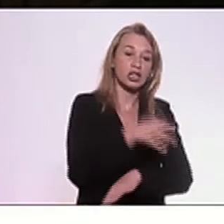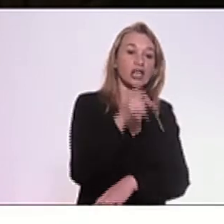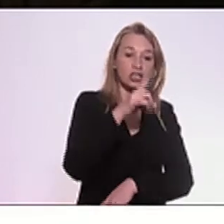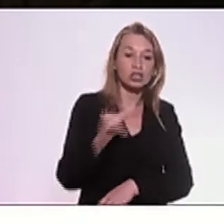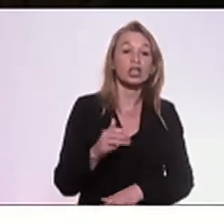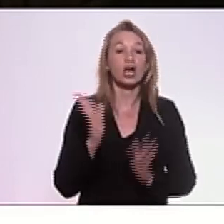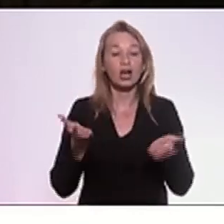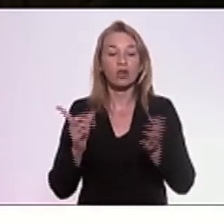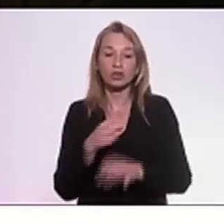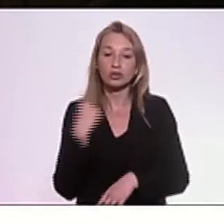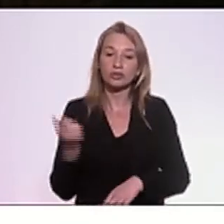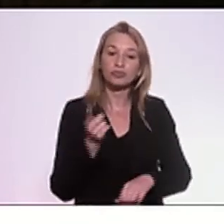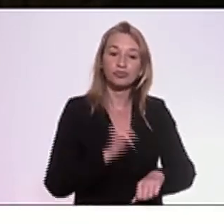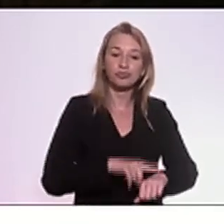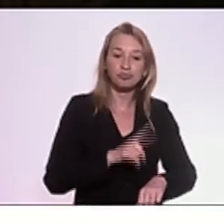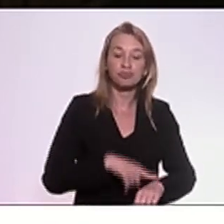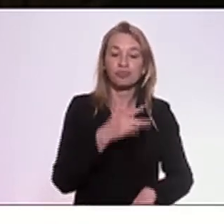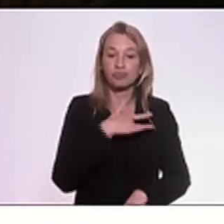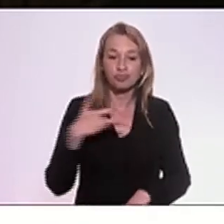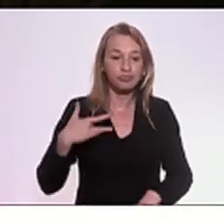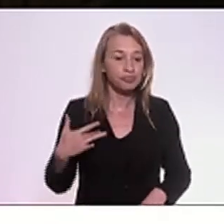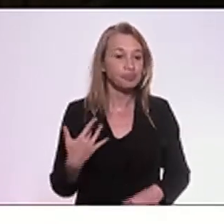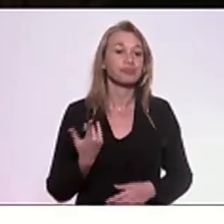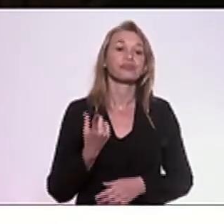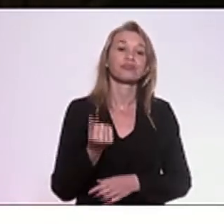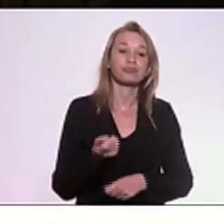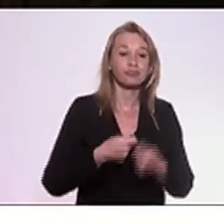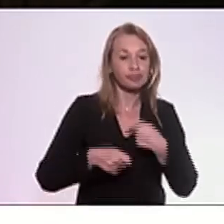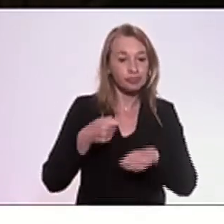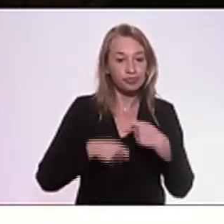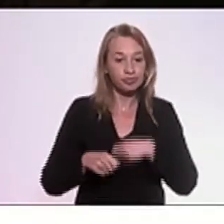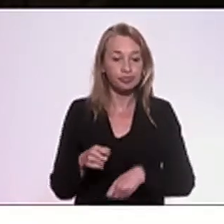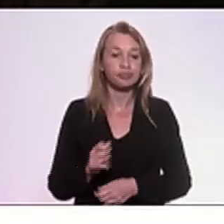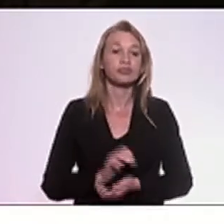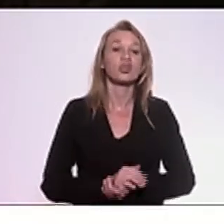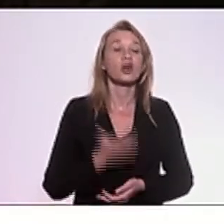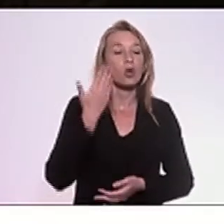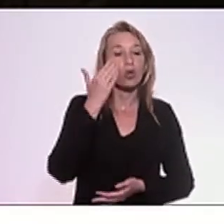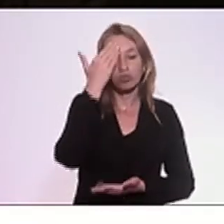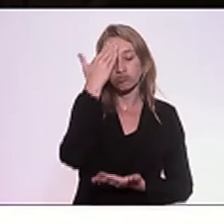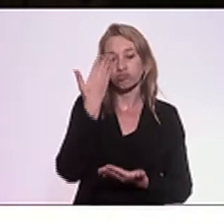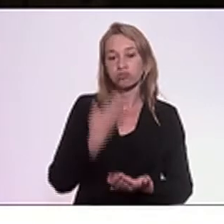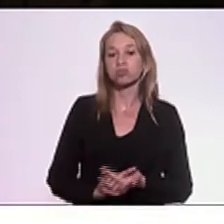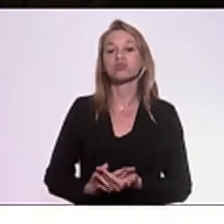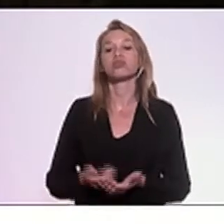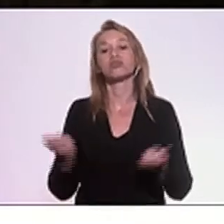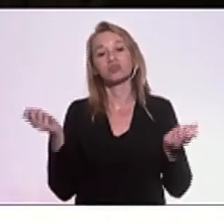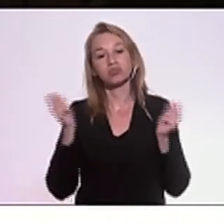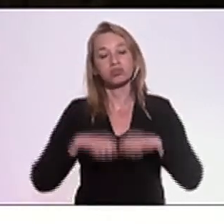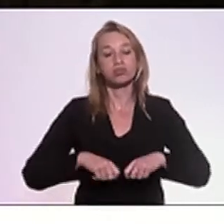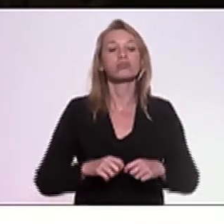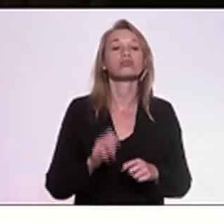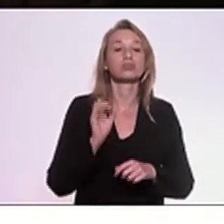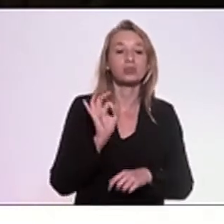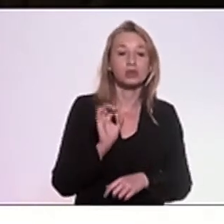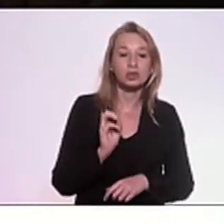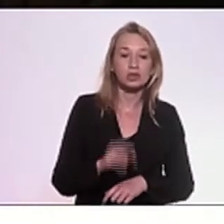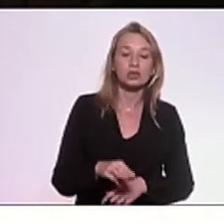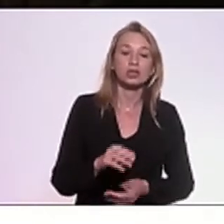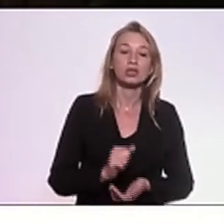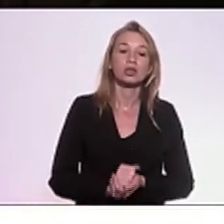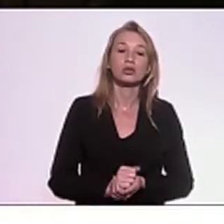nós estamos num período de saúde financeira pelo menos controlável, eu acredito que nós deveríamos garantir pelo menos um mínimo